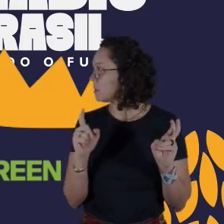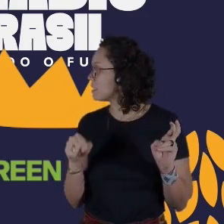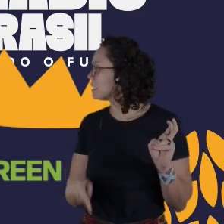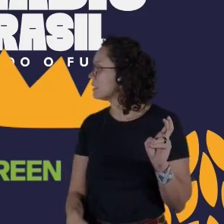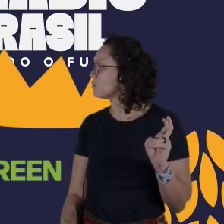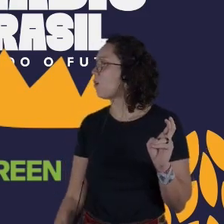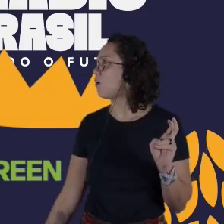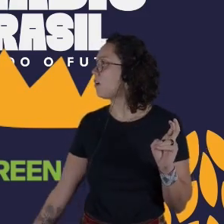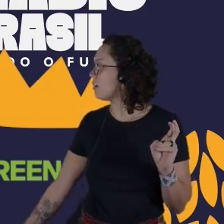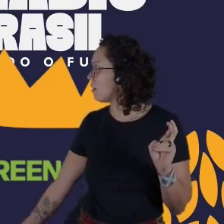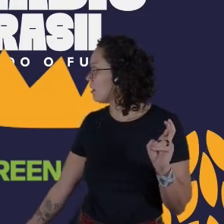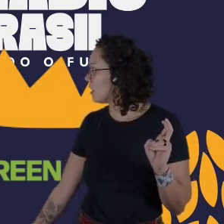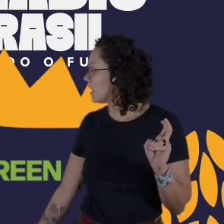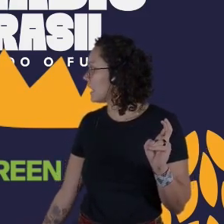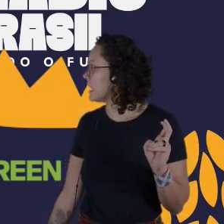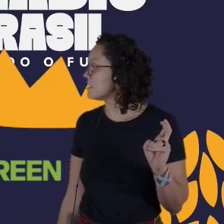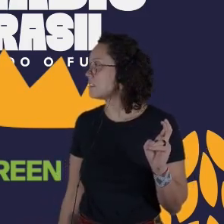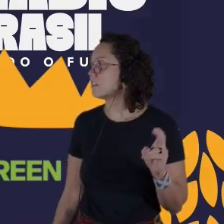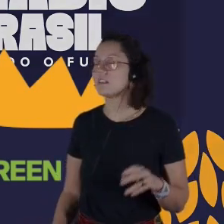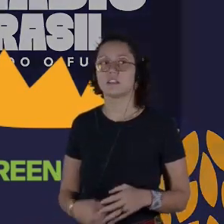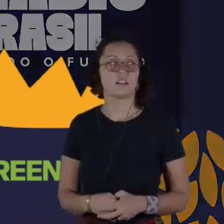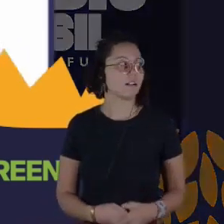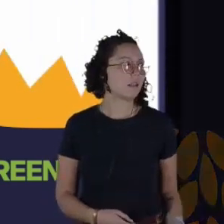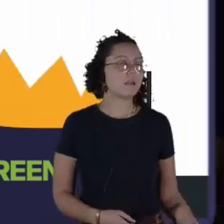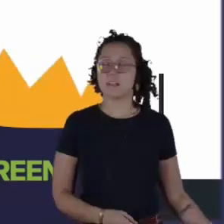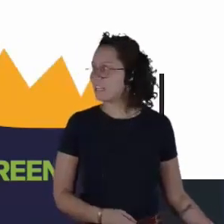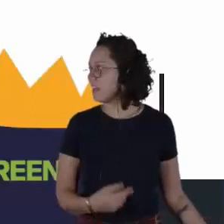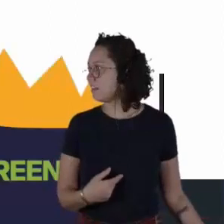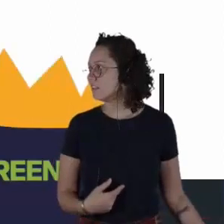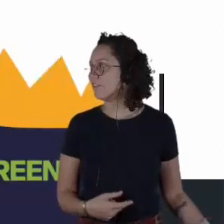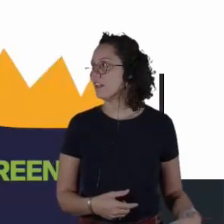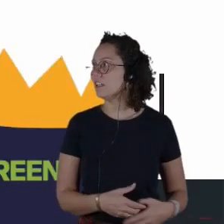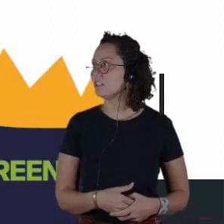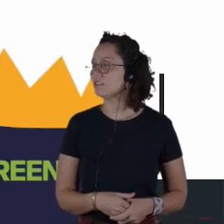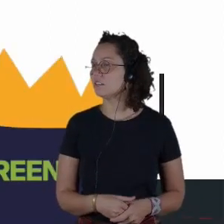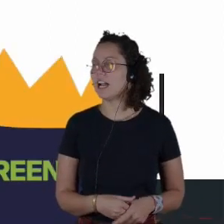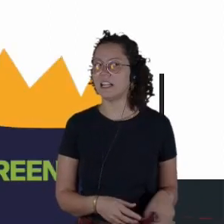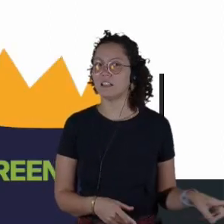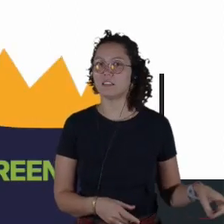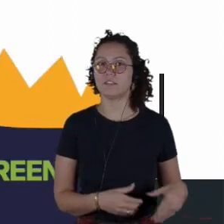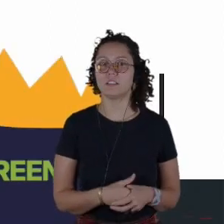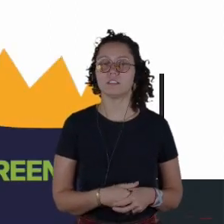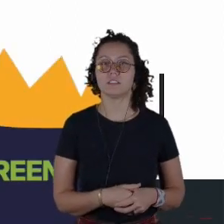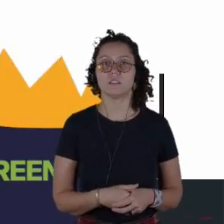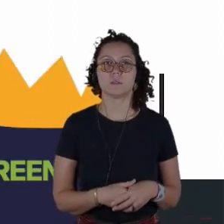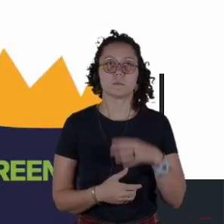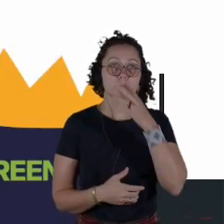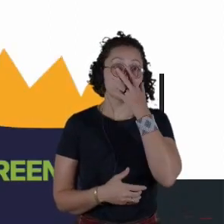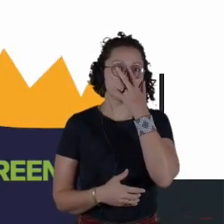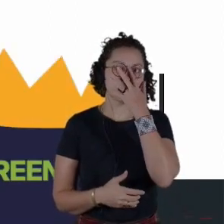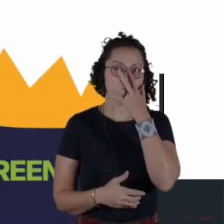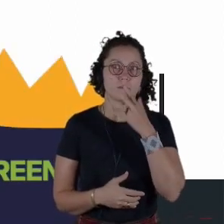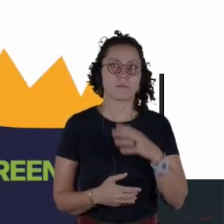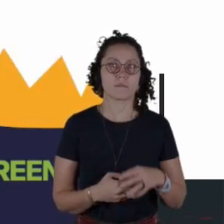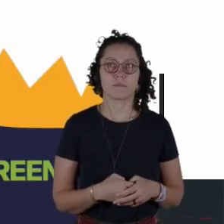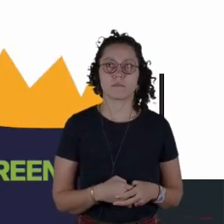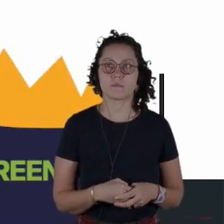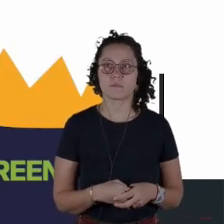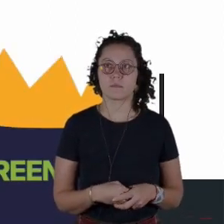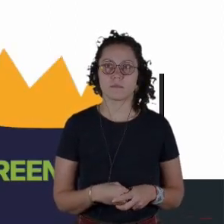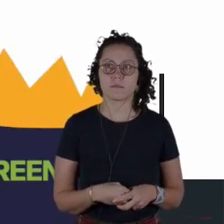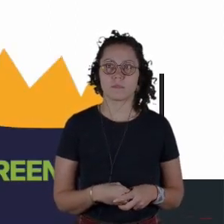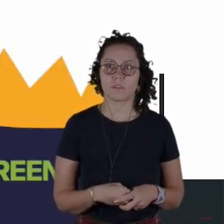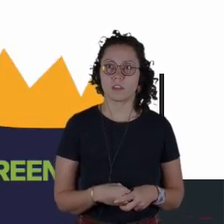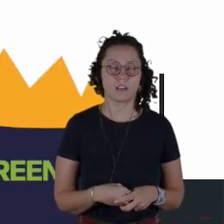Interessante que muitos deles, qual seria, haveria isso? Não. Para asseñalar,